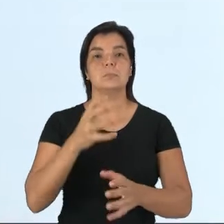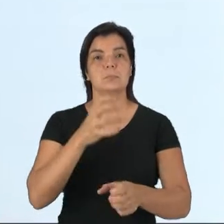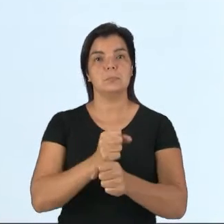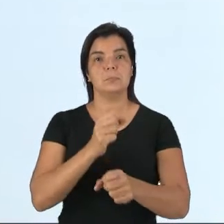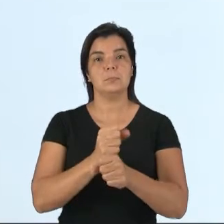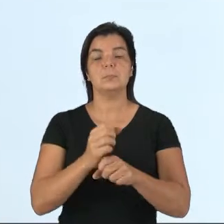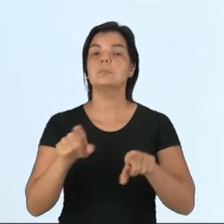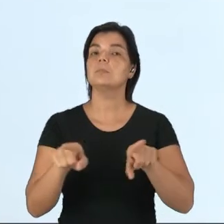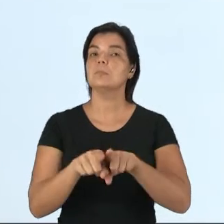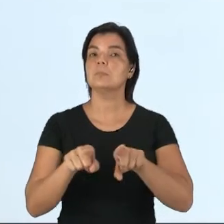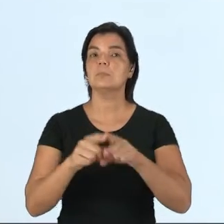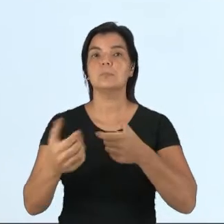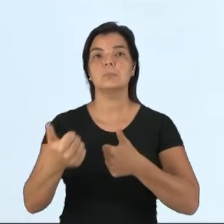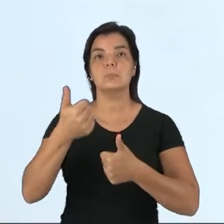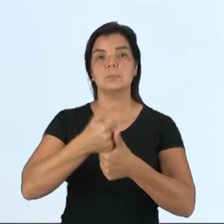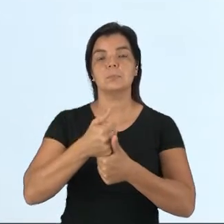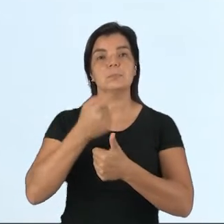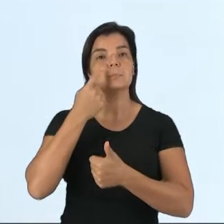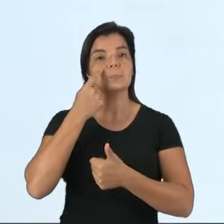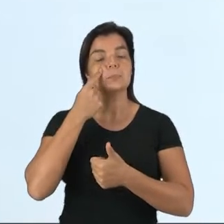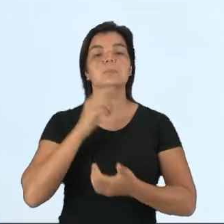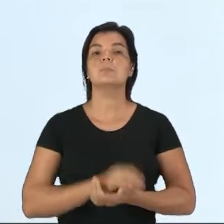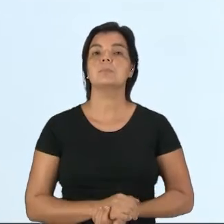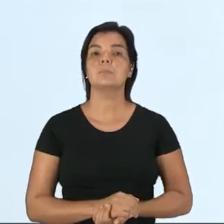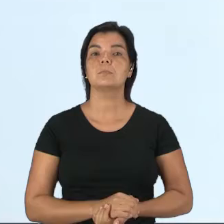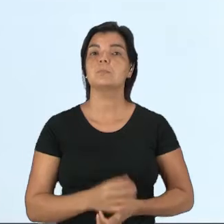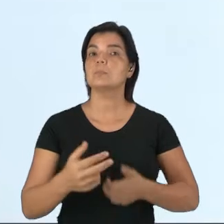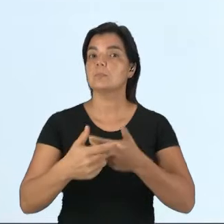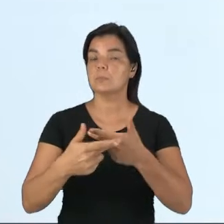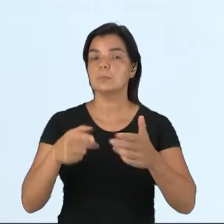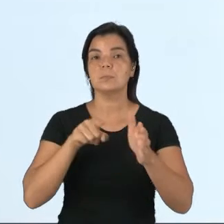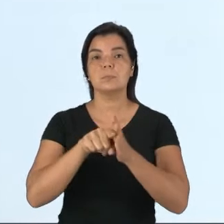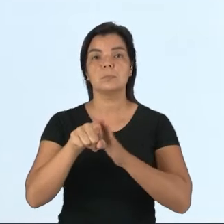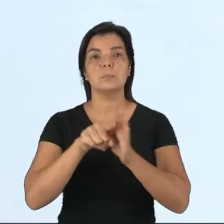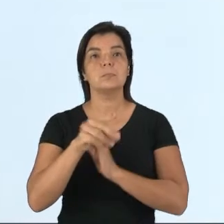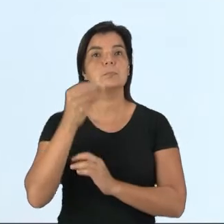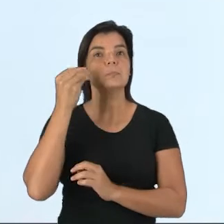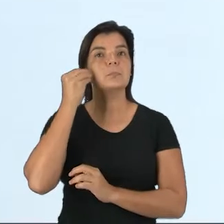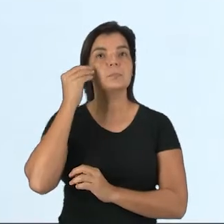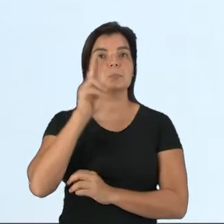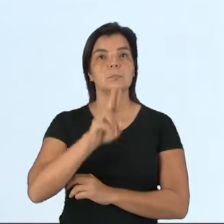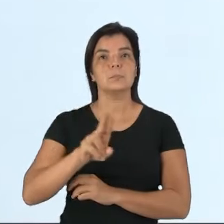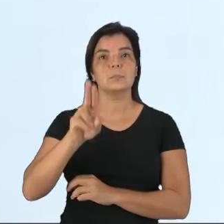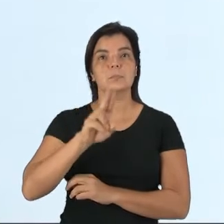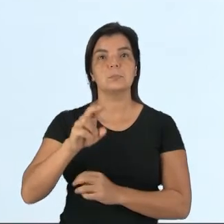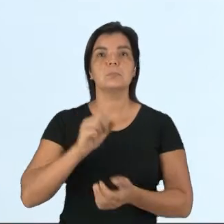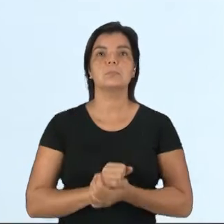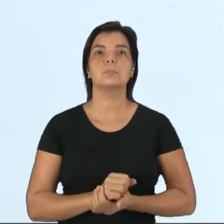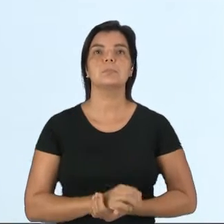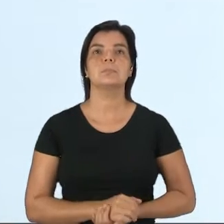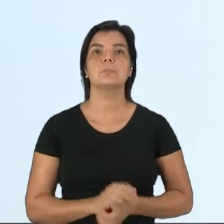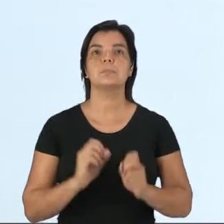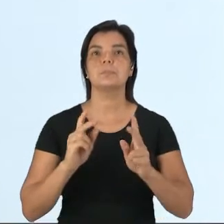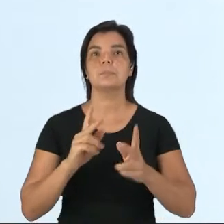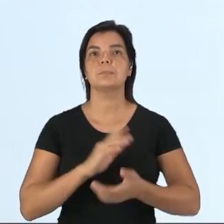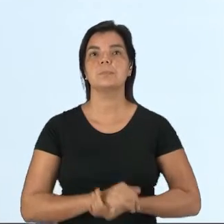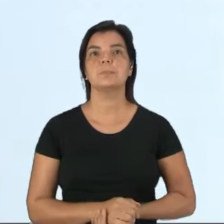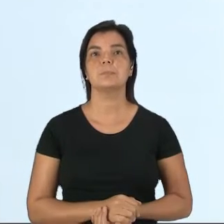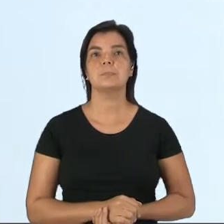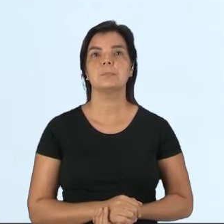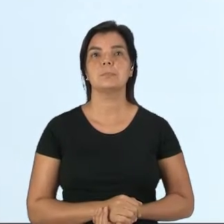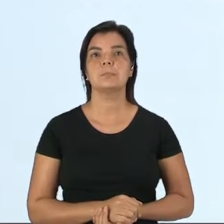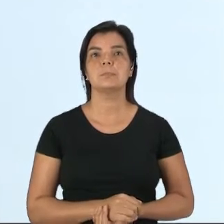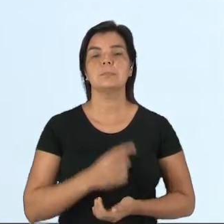e substituição. Então, nós vamos ler aqui situações e vamos tentar responder utilizando esses métodos, tá ok?